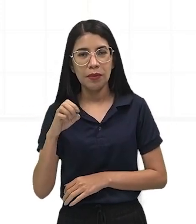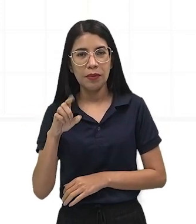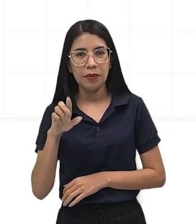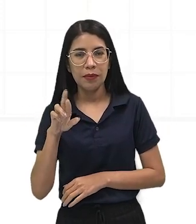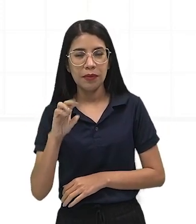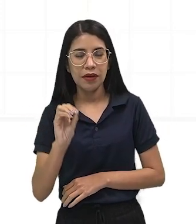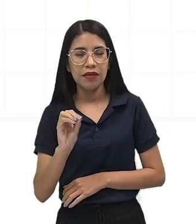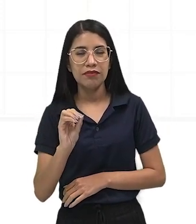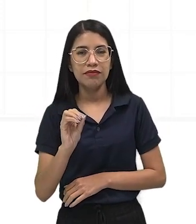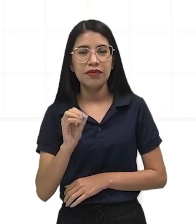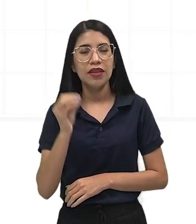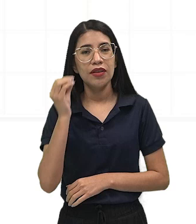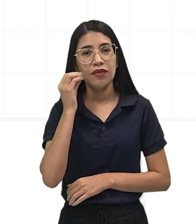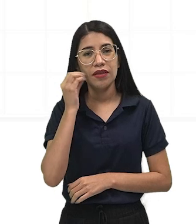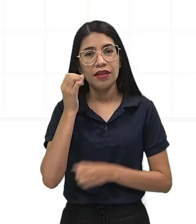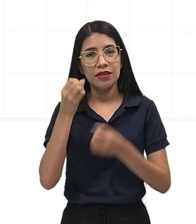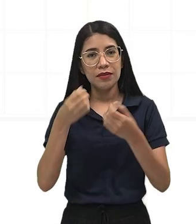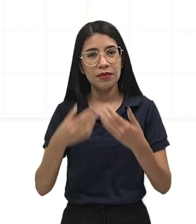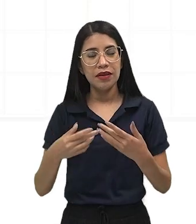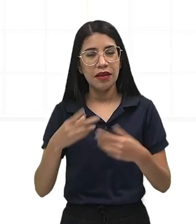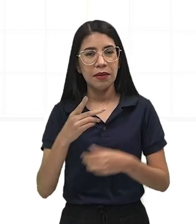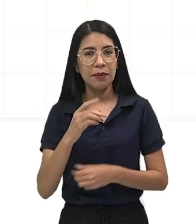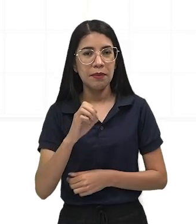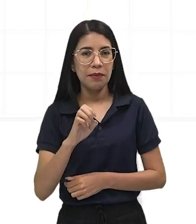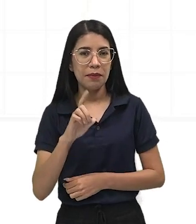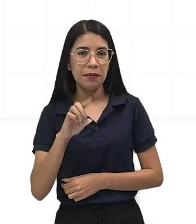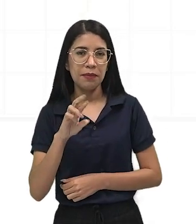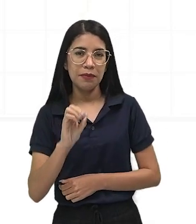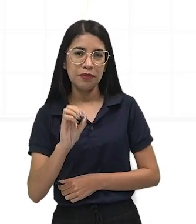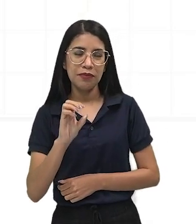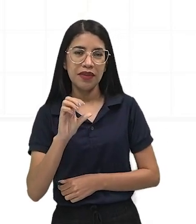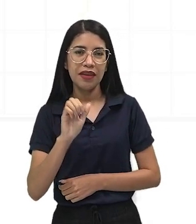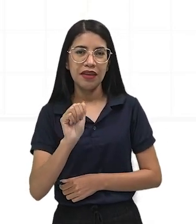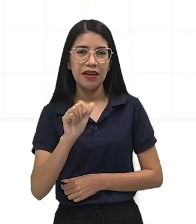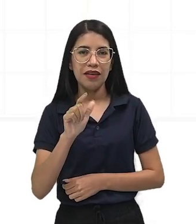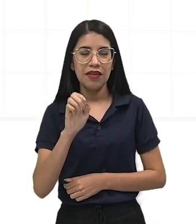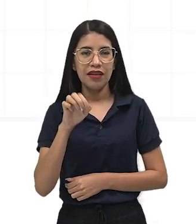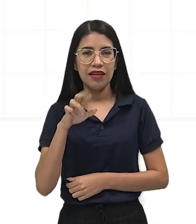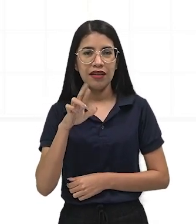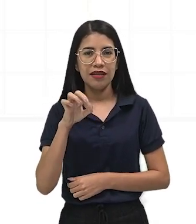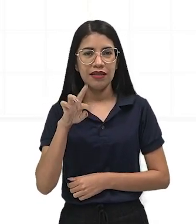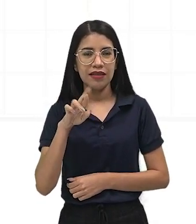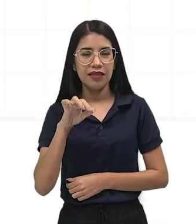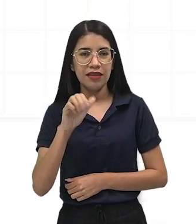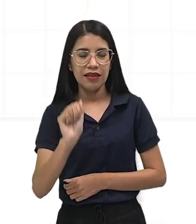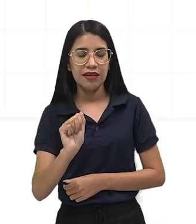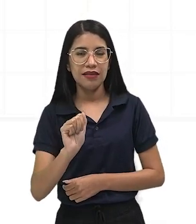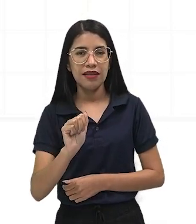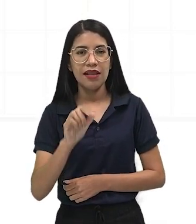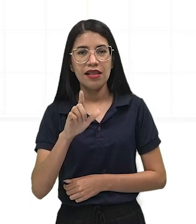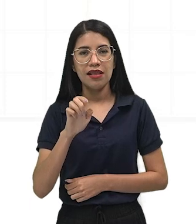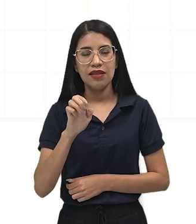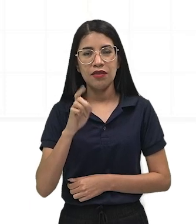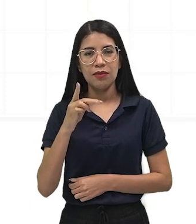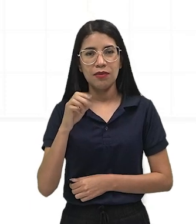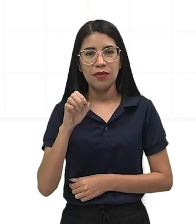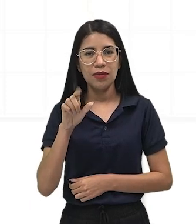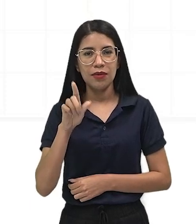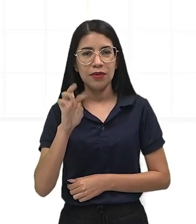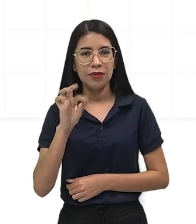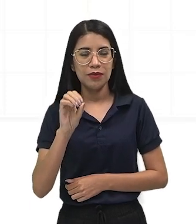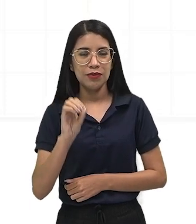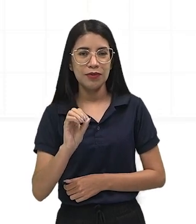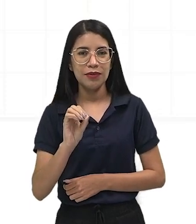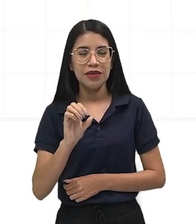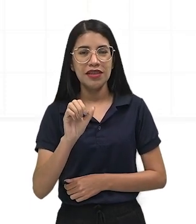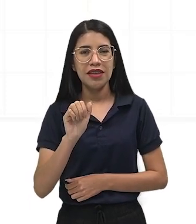Eu vou falar para vocês. É o Pedro de Alcântara, João Carlos Leopoldo, Salvador, Bibiano,